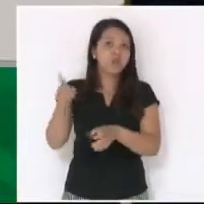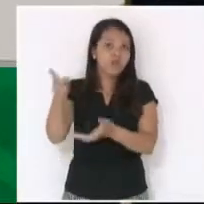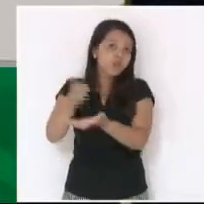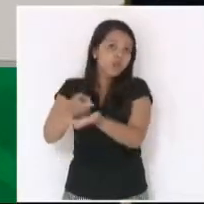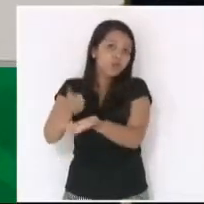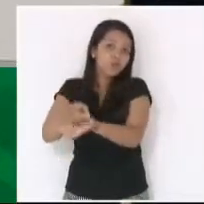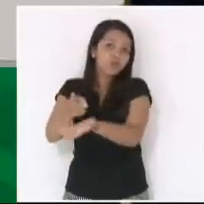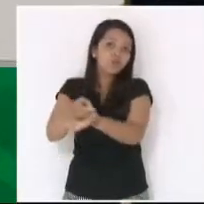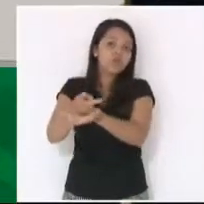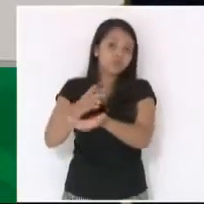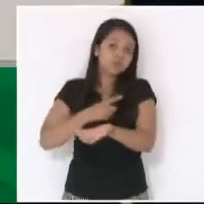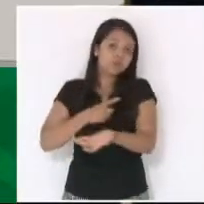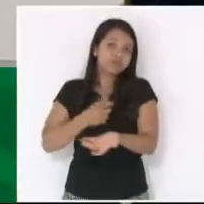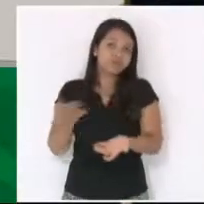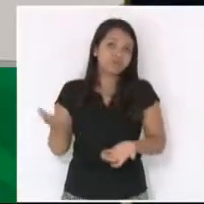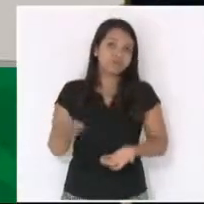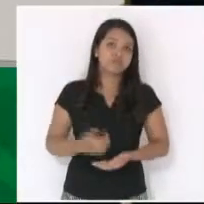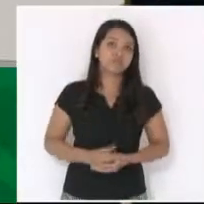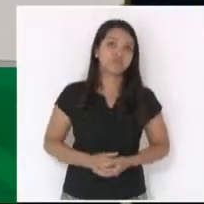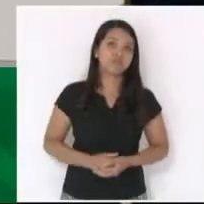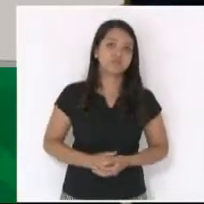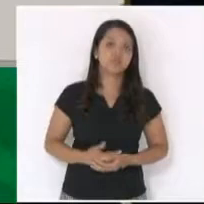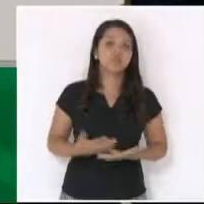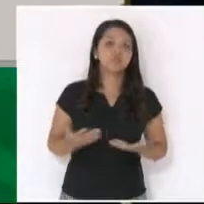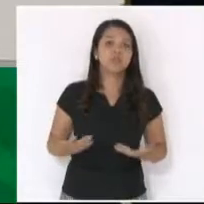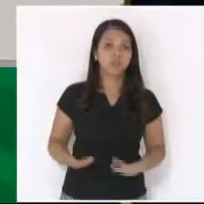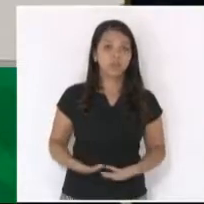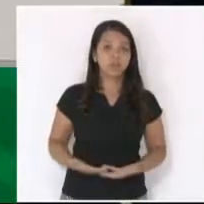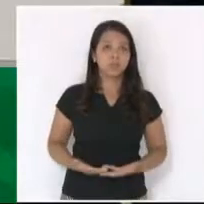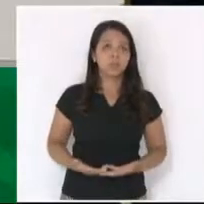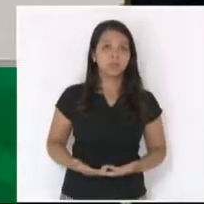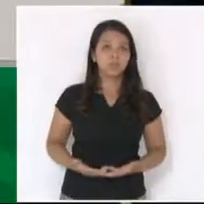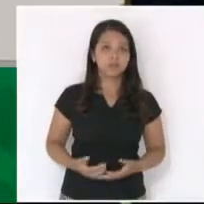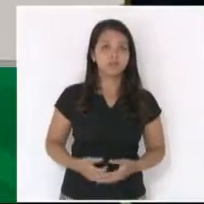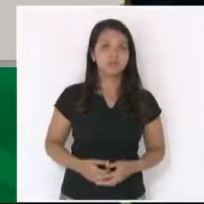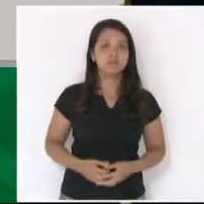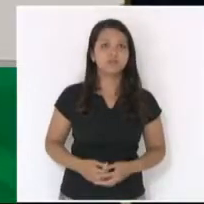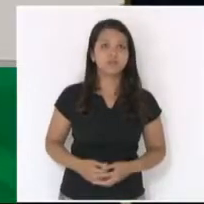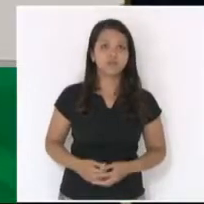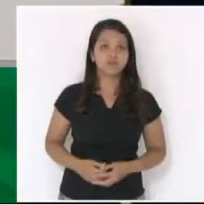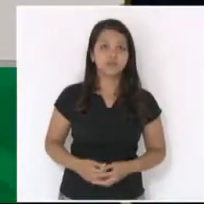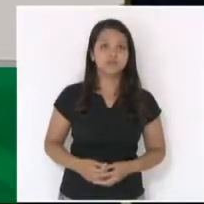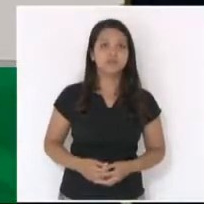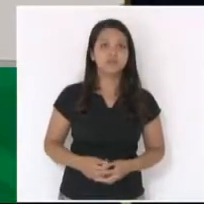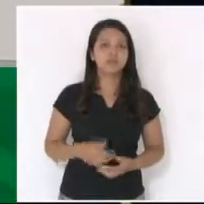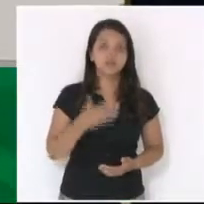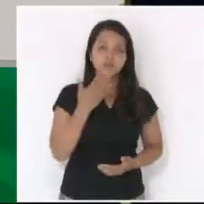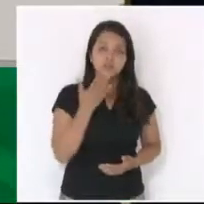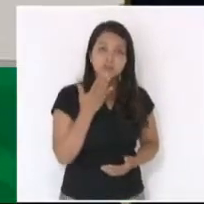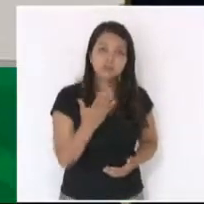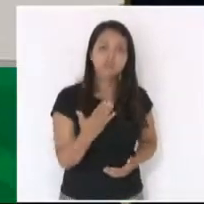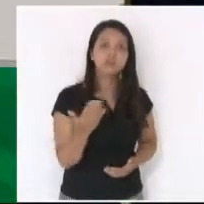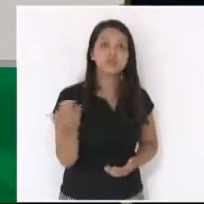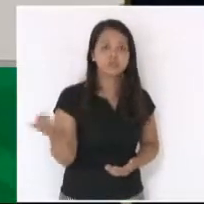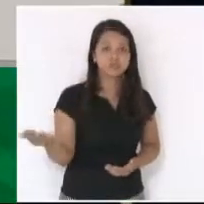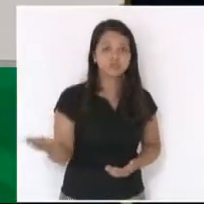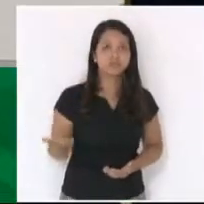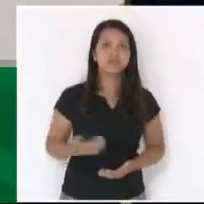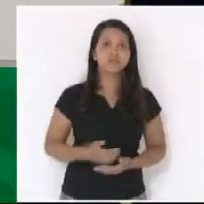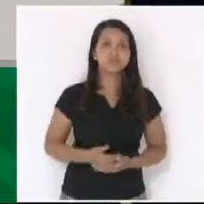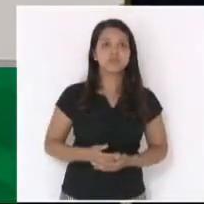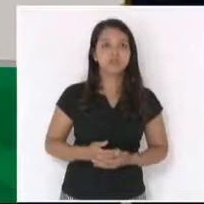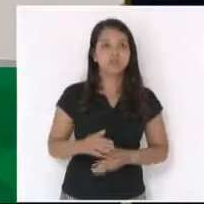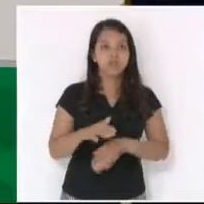continuar existindo Então esse é o nosso Play Tom vamos conversar com